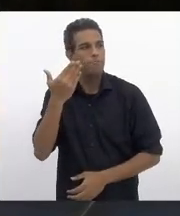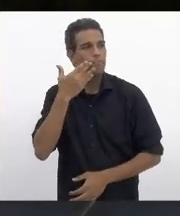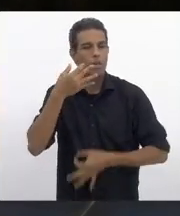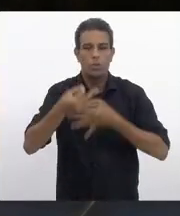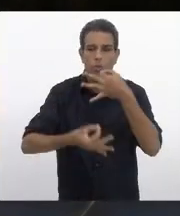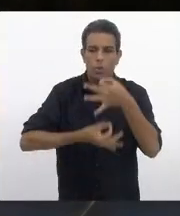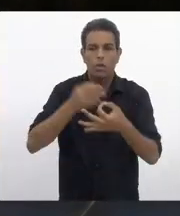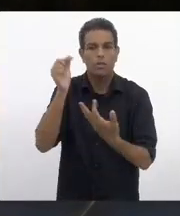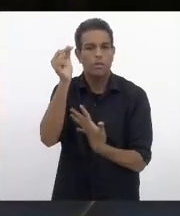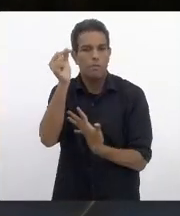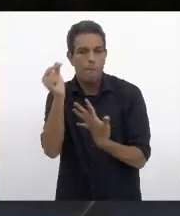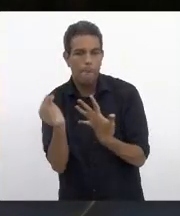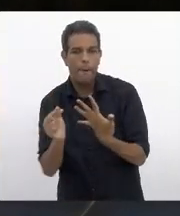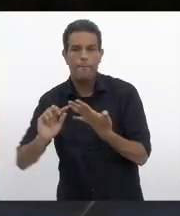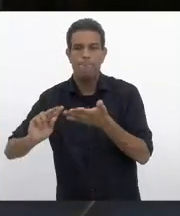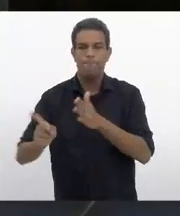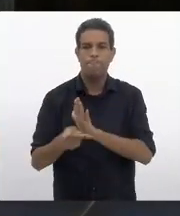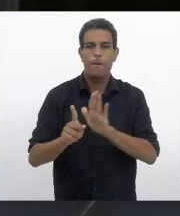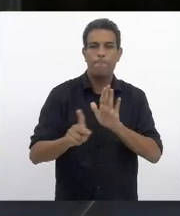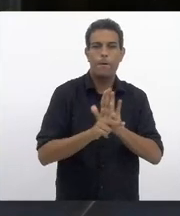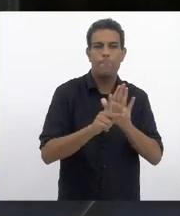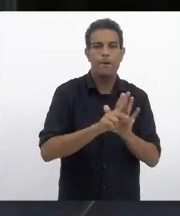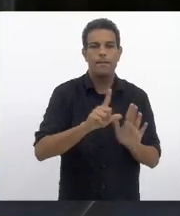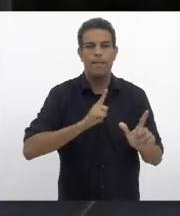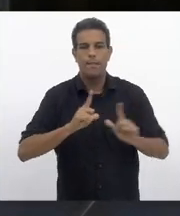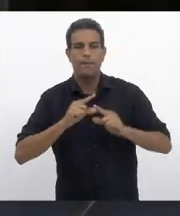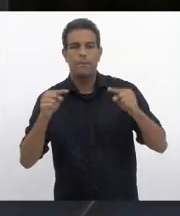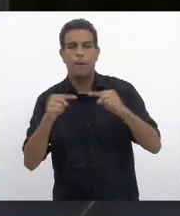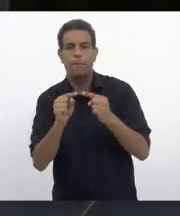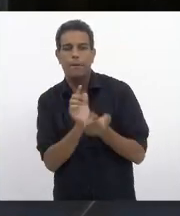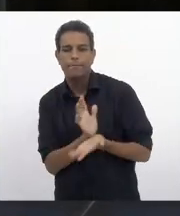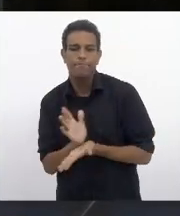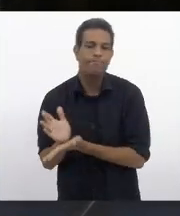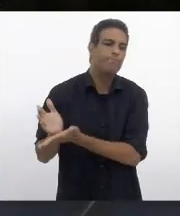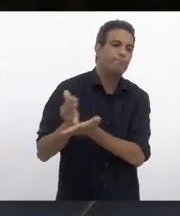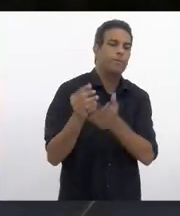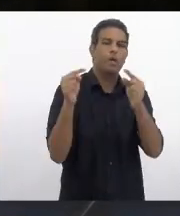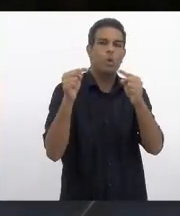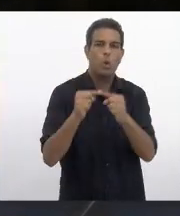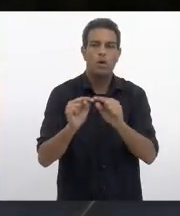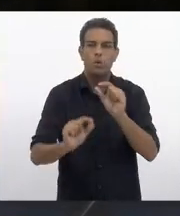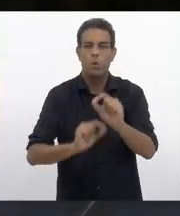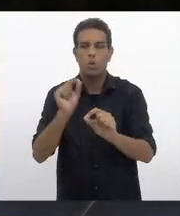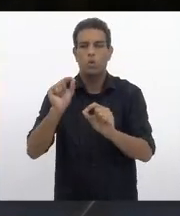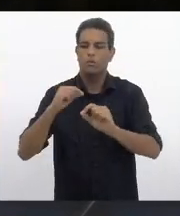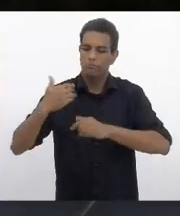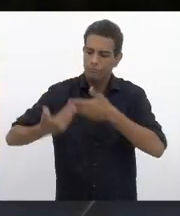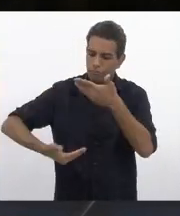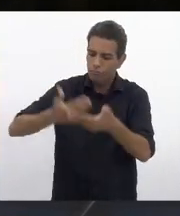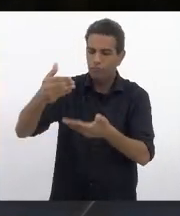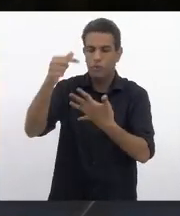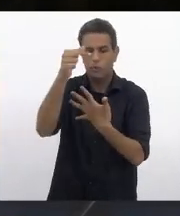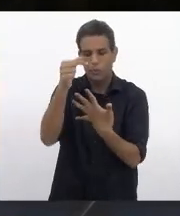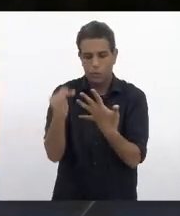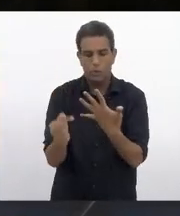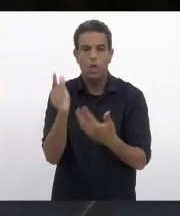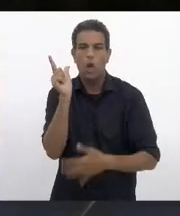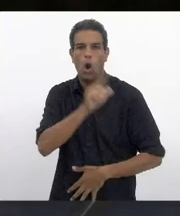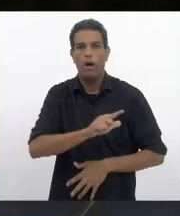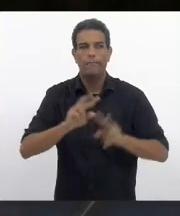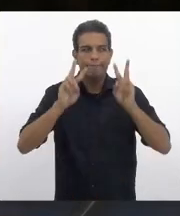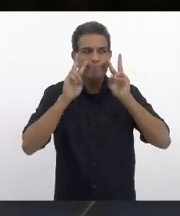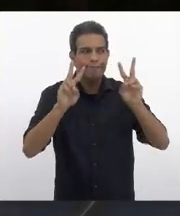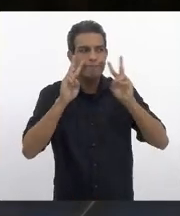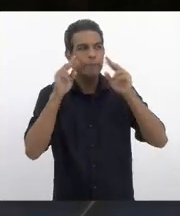sugestões, e depois houve esse acolhimento, né, ao longo da, da jornada aí, a gente